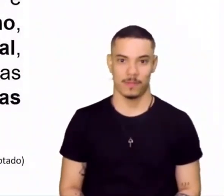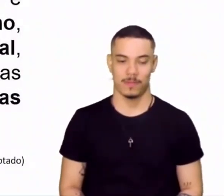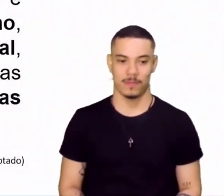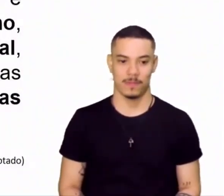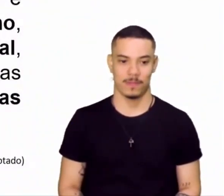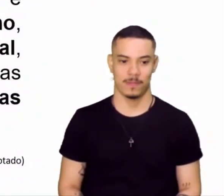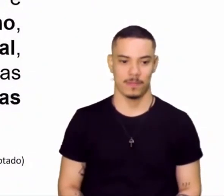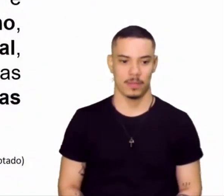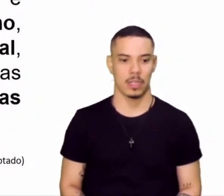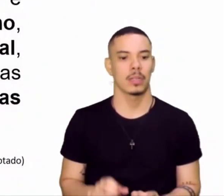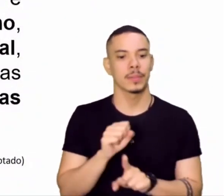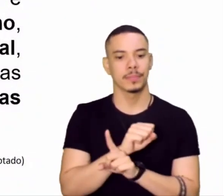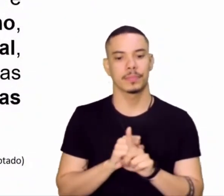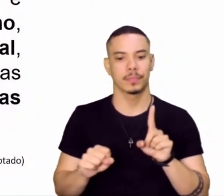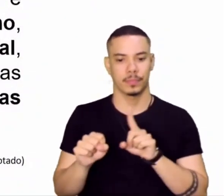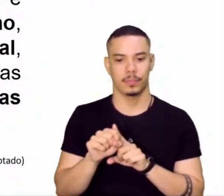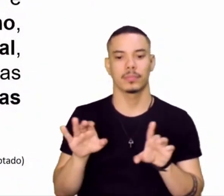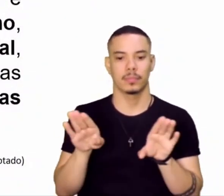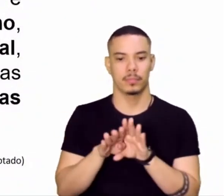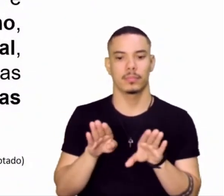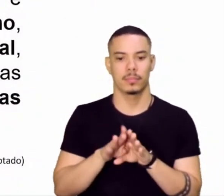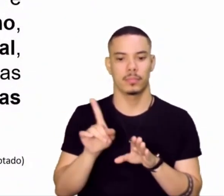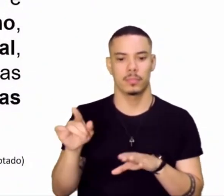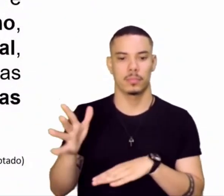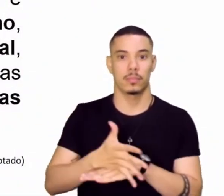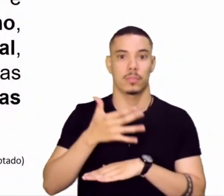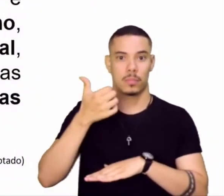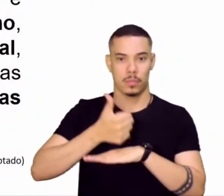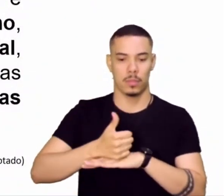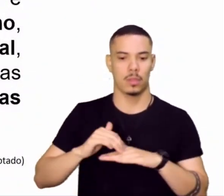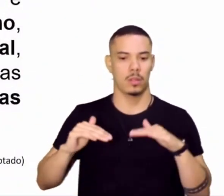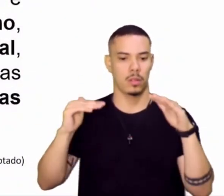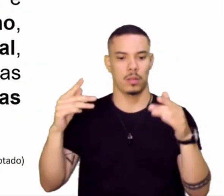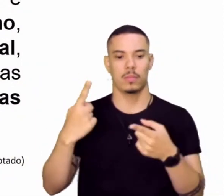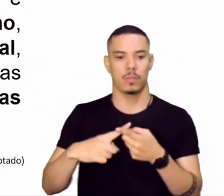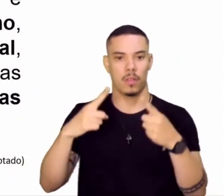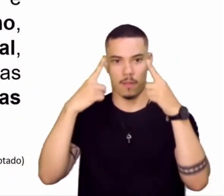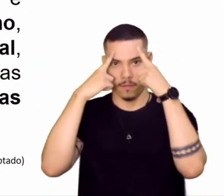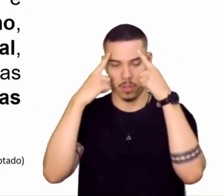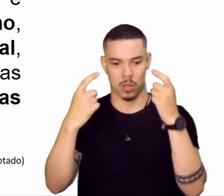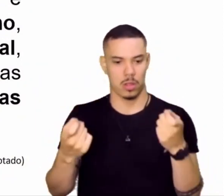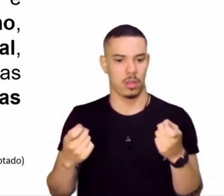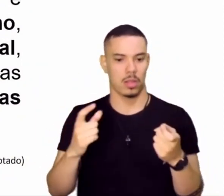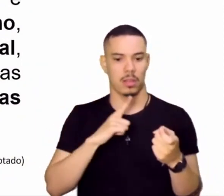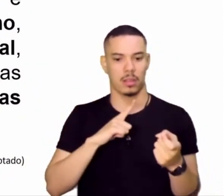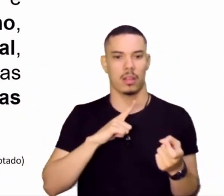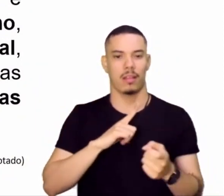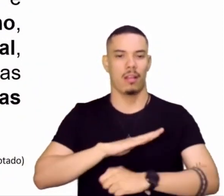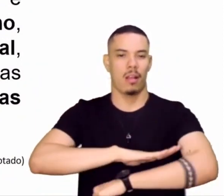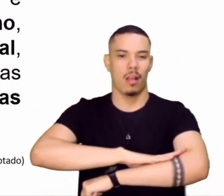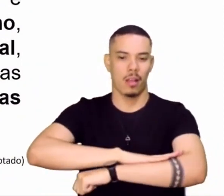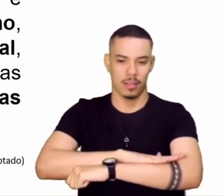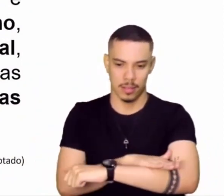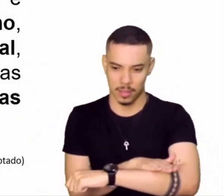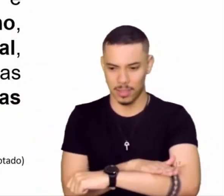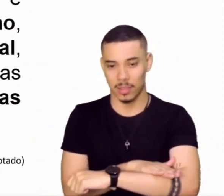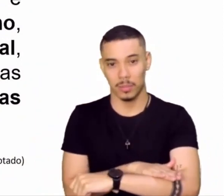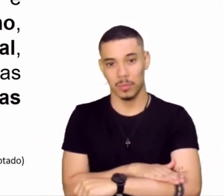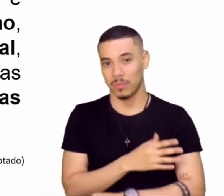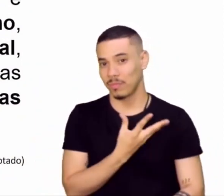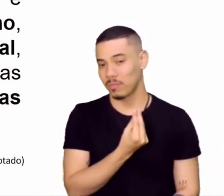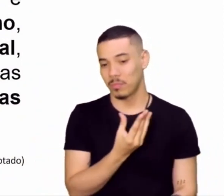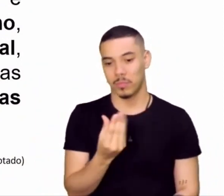Nossa sociedade também é autoritária. Porque é violenta. Nela vigora o racismo. Isso aqui a gente vê